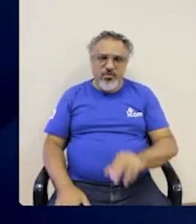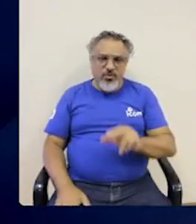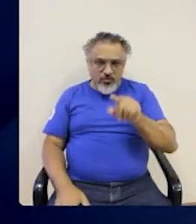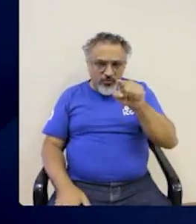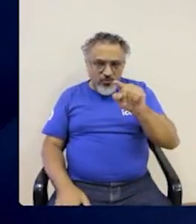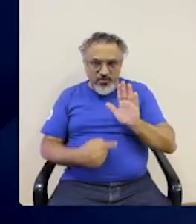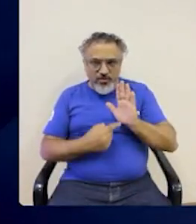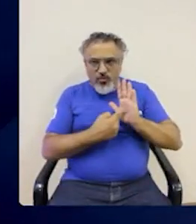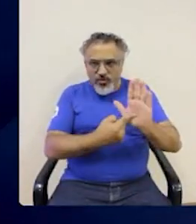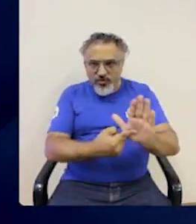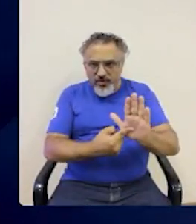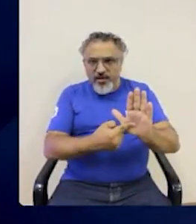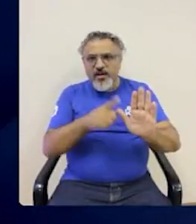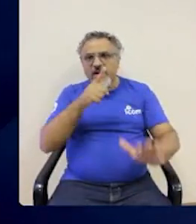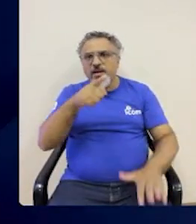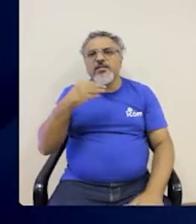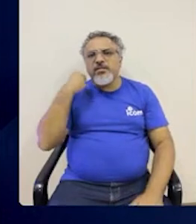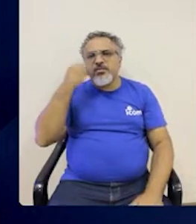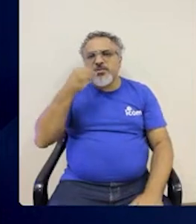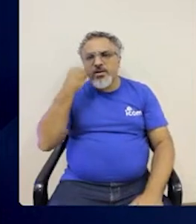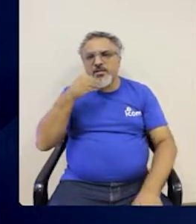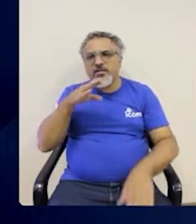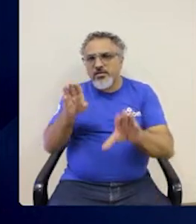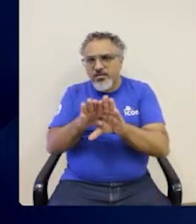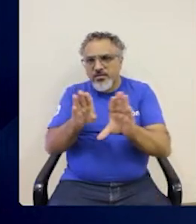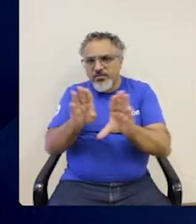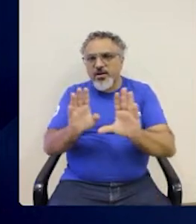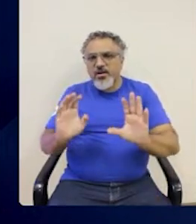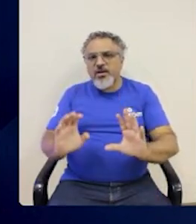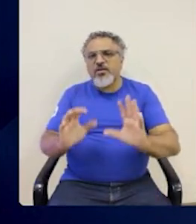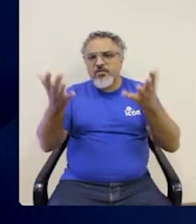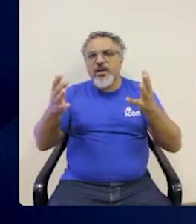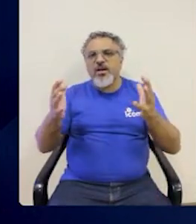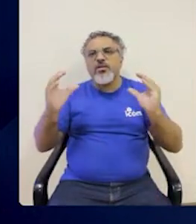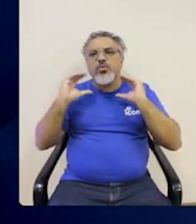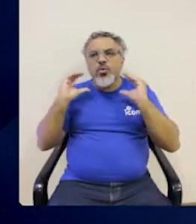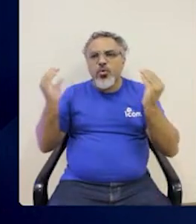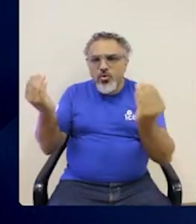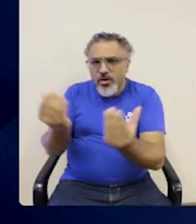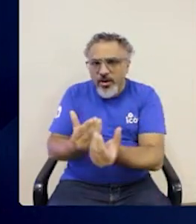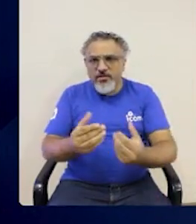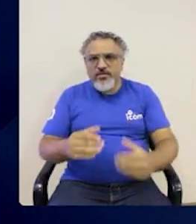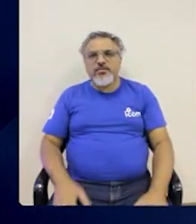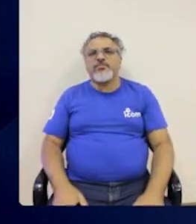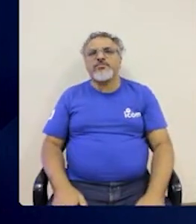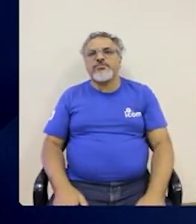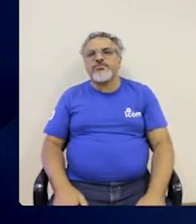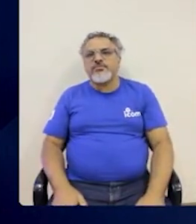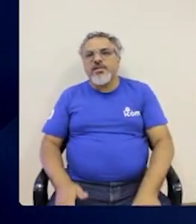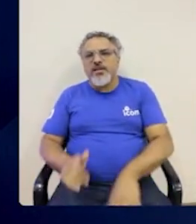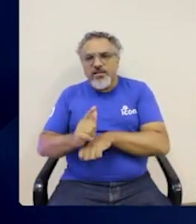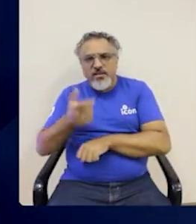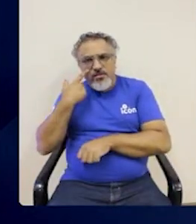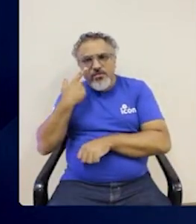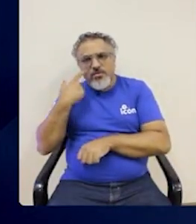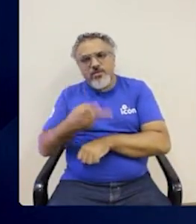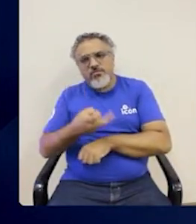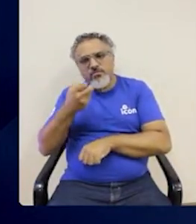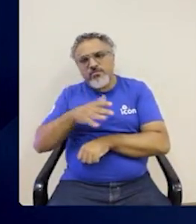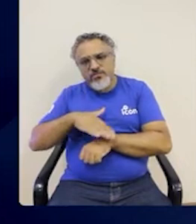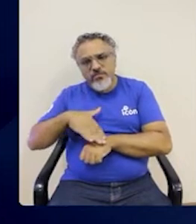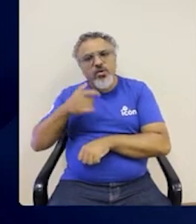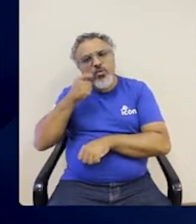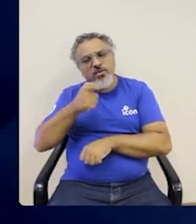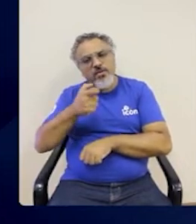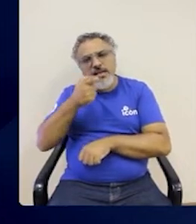mostrar essas experiências também em eventos, em congressos. A gestão do SUS precisa enxergar aquilo ali, né? São coisas